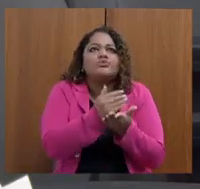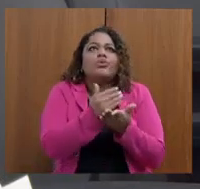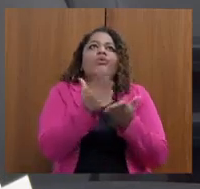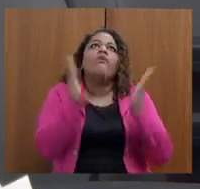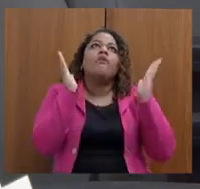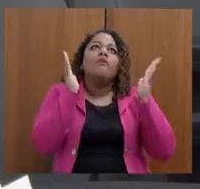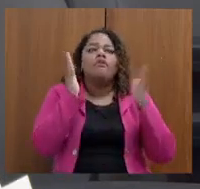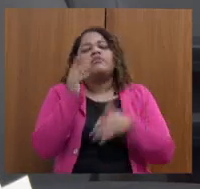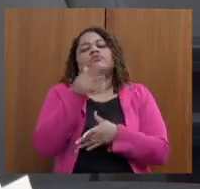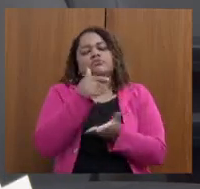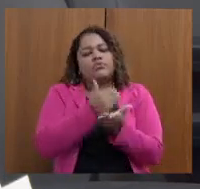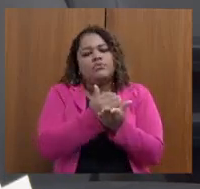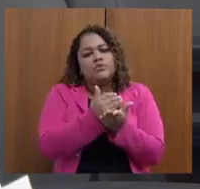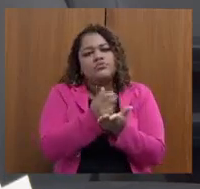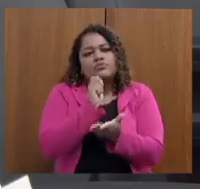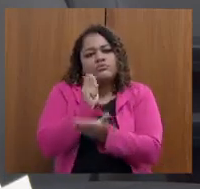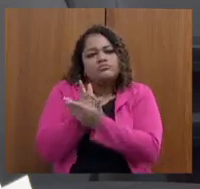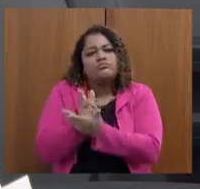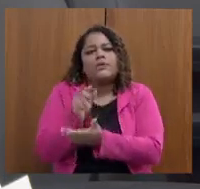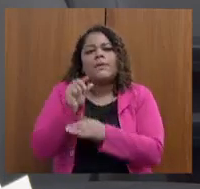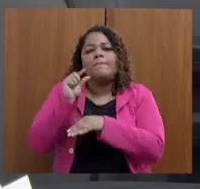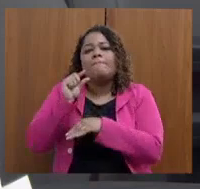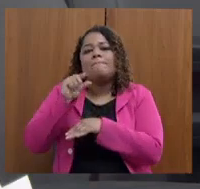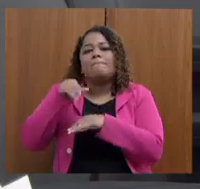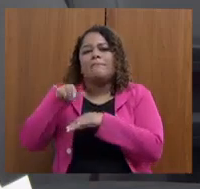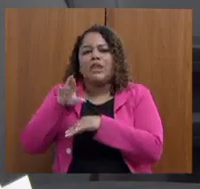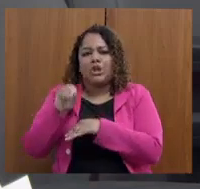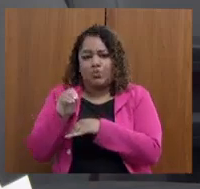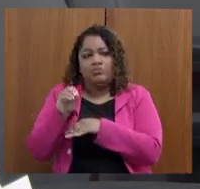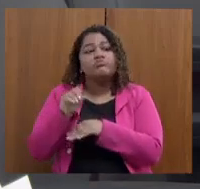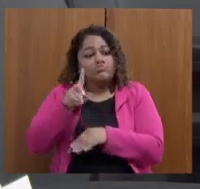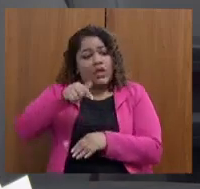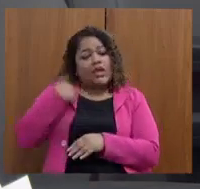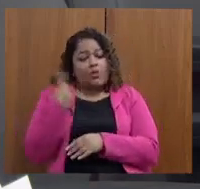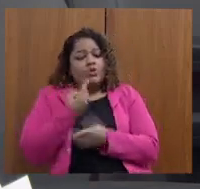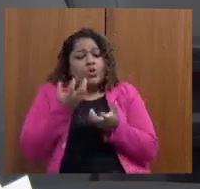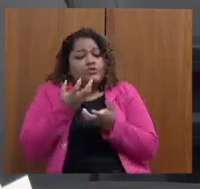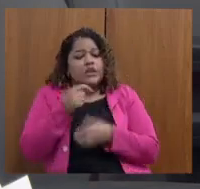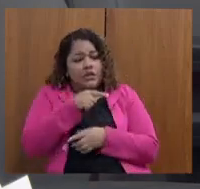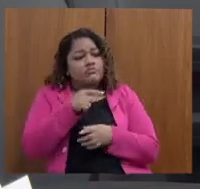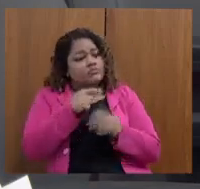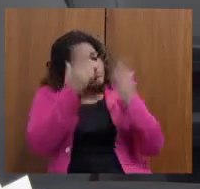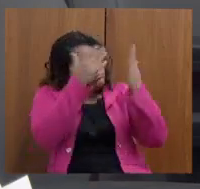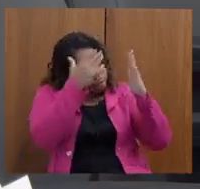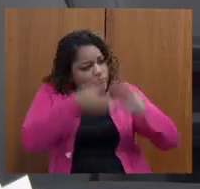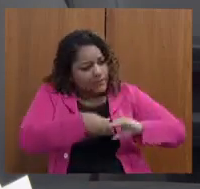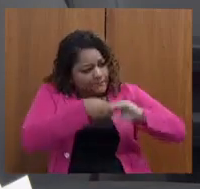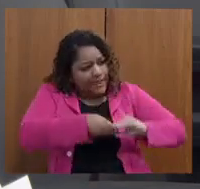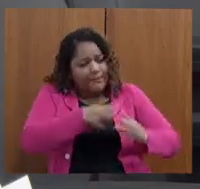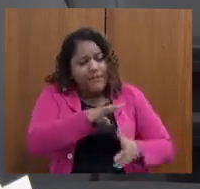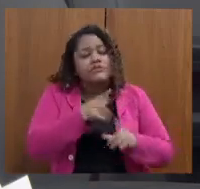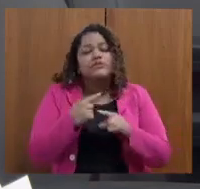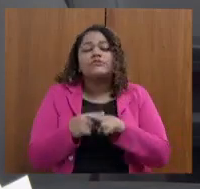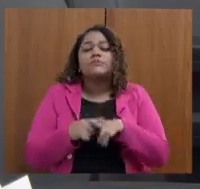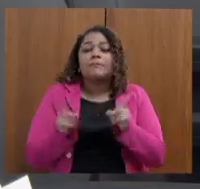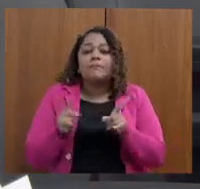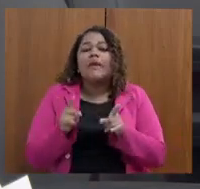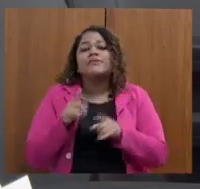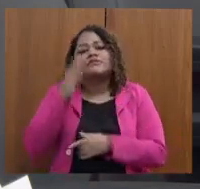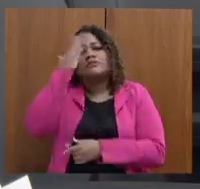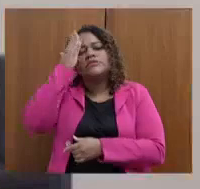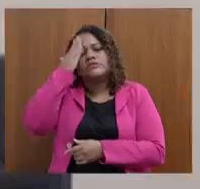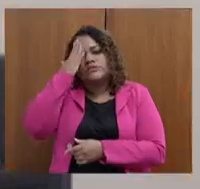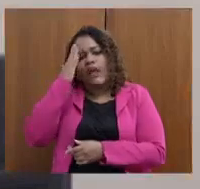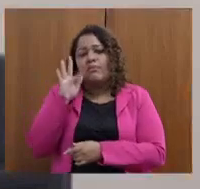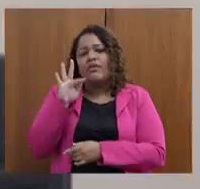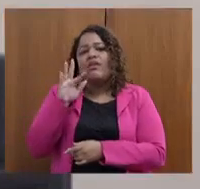investimento na fapemig e isso é muito bom isso é excelente é isso que a gente quer até te parabenizo publicamente mas a gente sabe que a fapeming